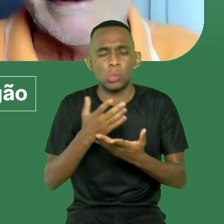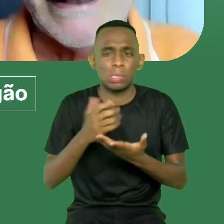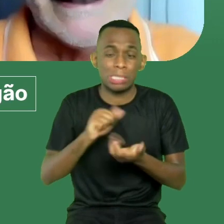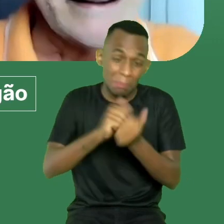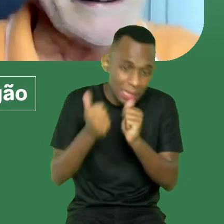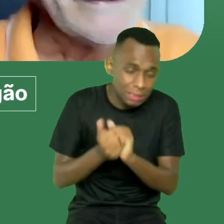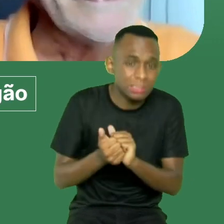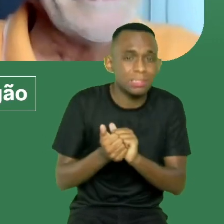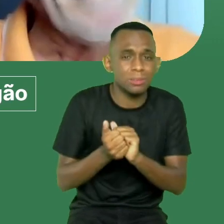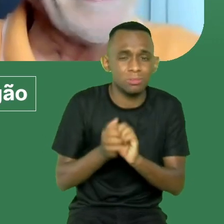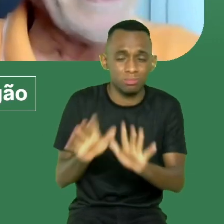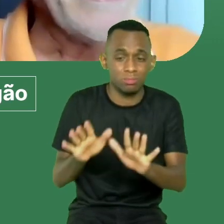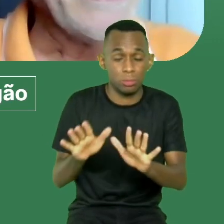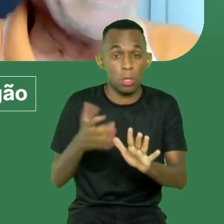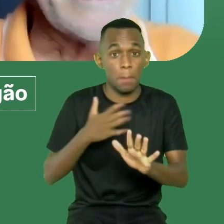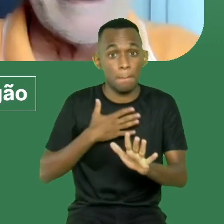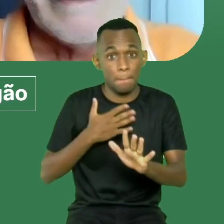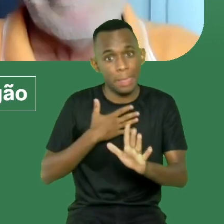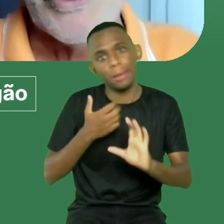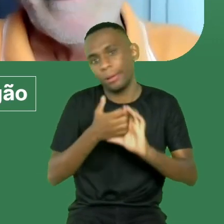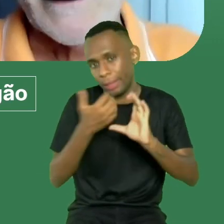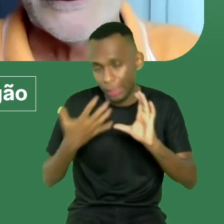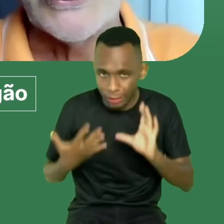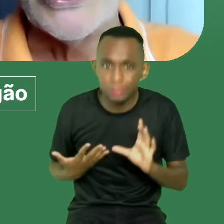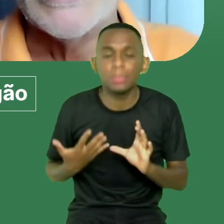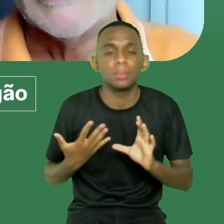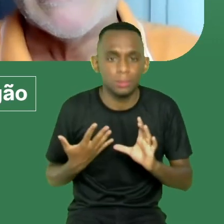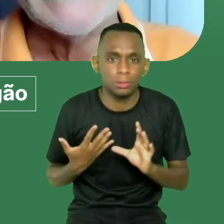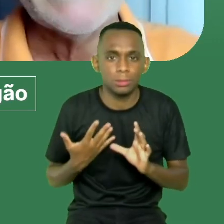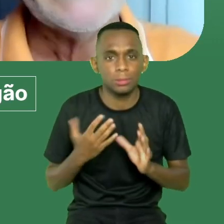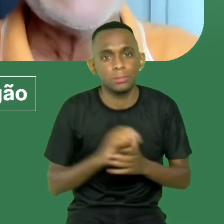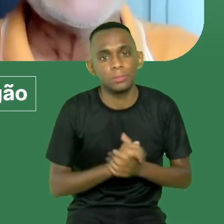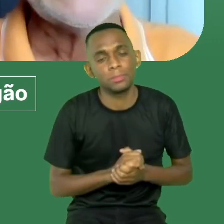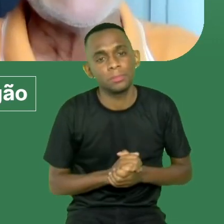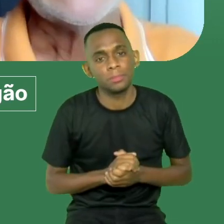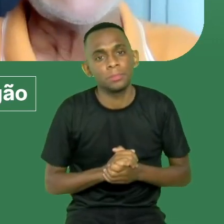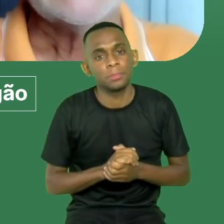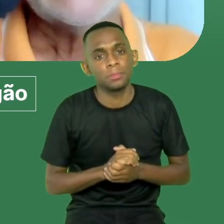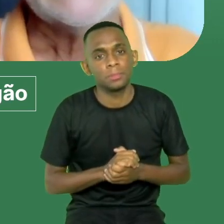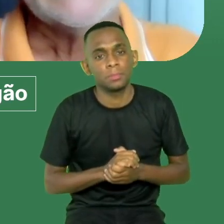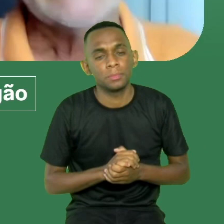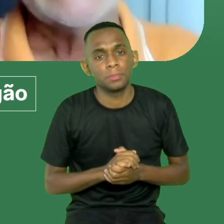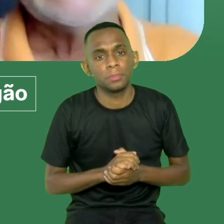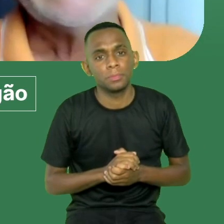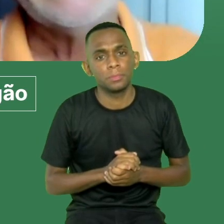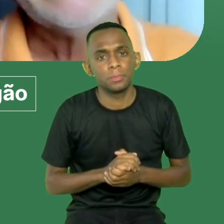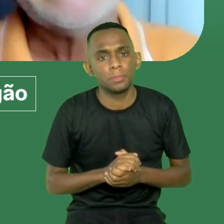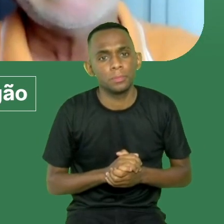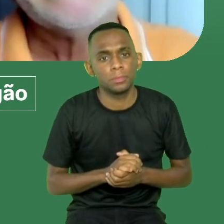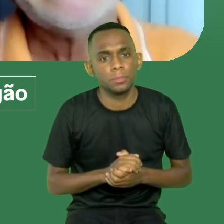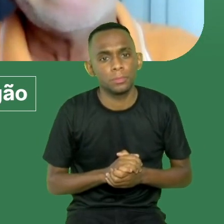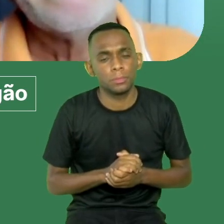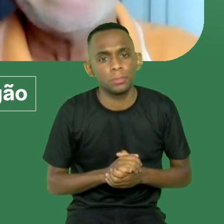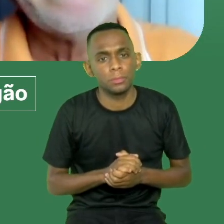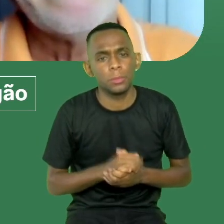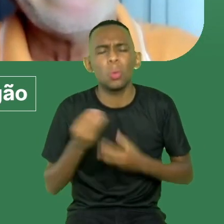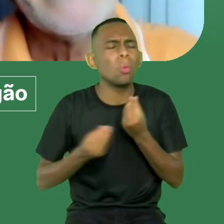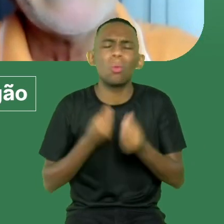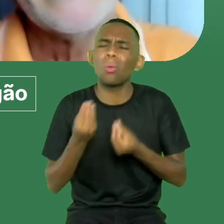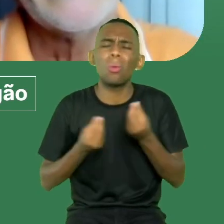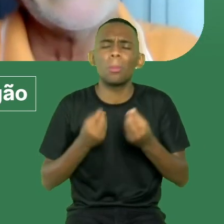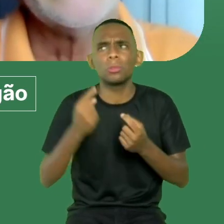banda que tá boa para consumo, né? E como é que você faz esse exercício de criação